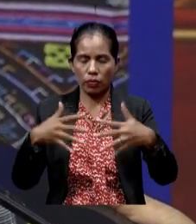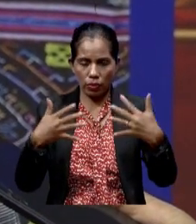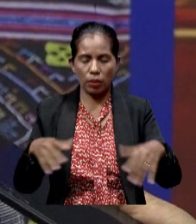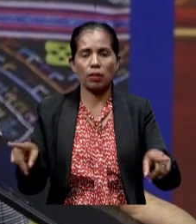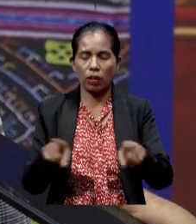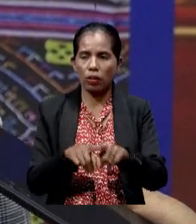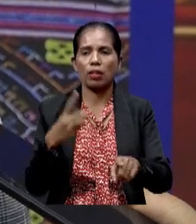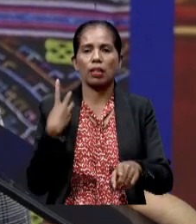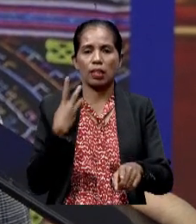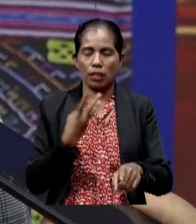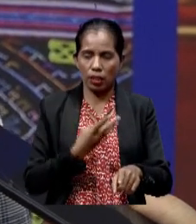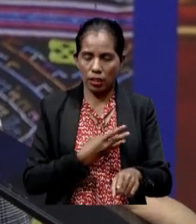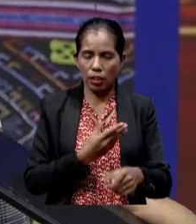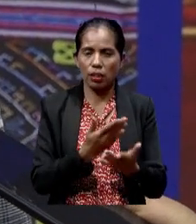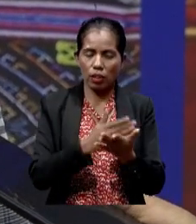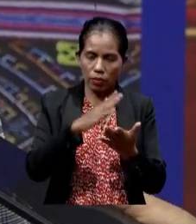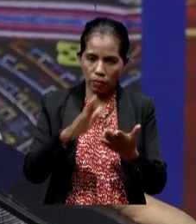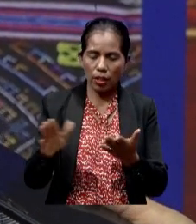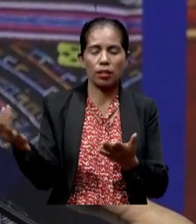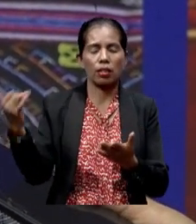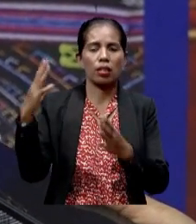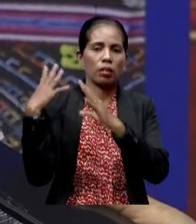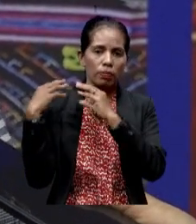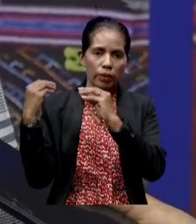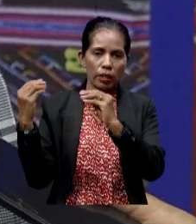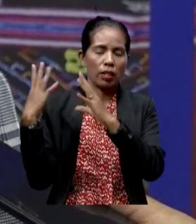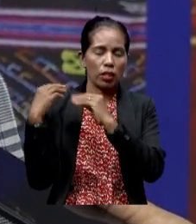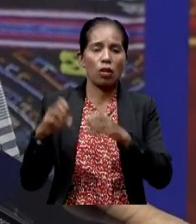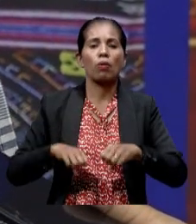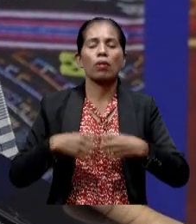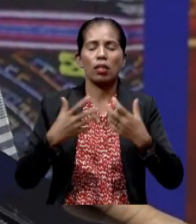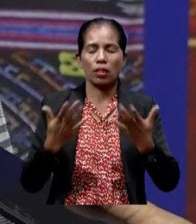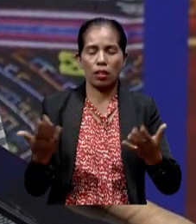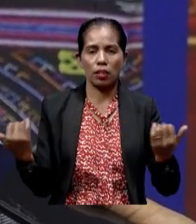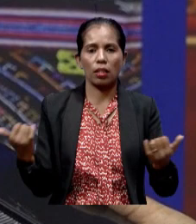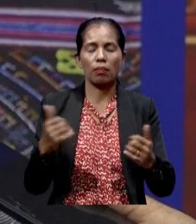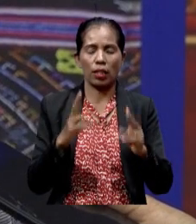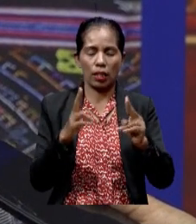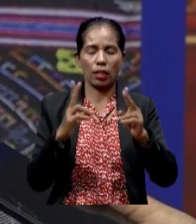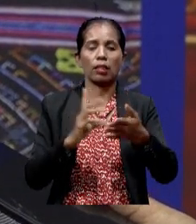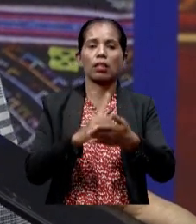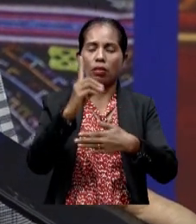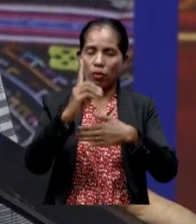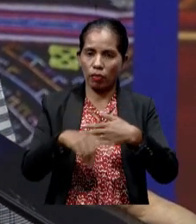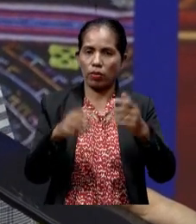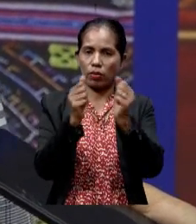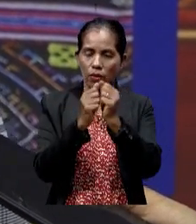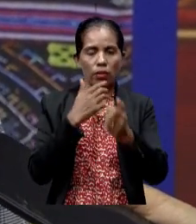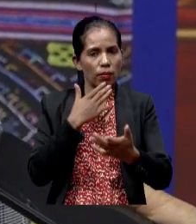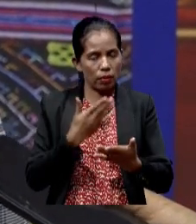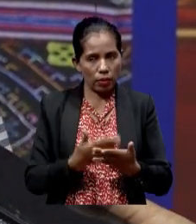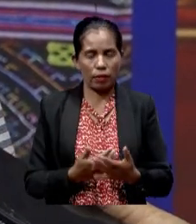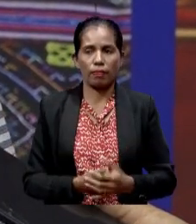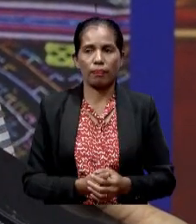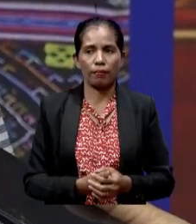ita, na moça faz essa minha experiência, o insa sira bele acelera sira ne desenvolvimento sira ne lau dia. Iha